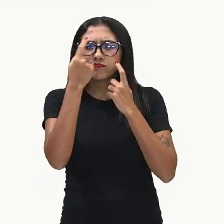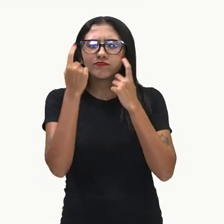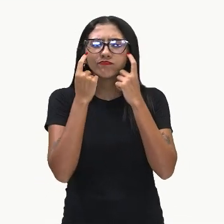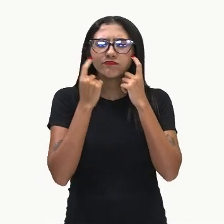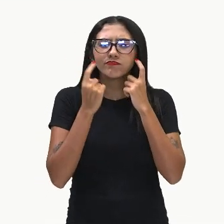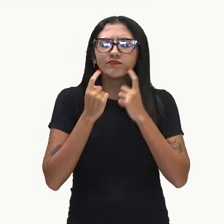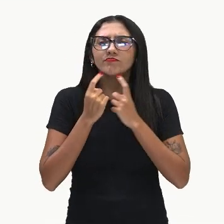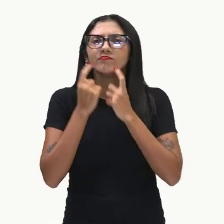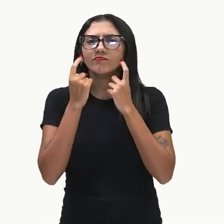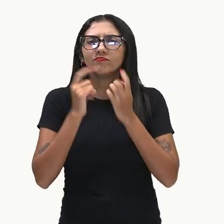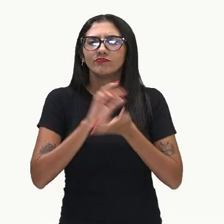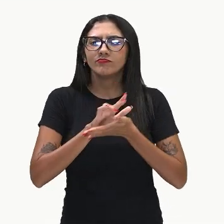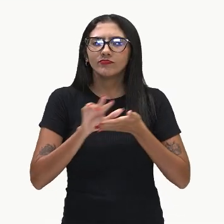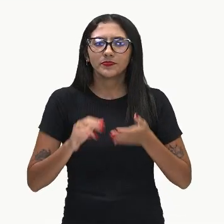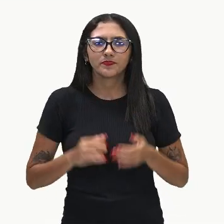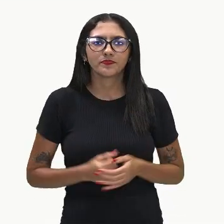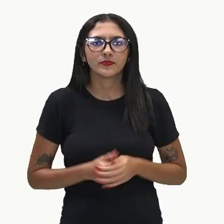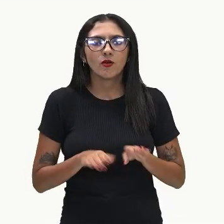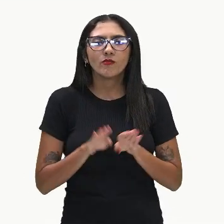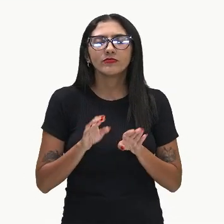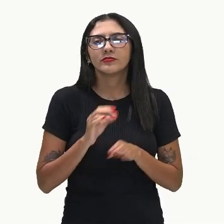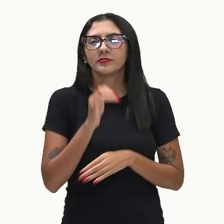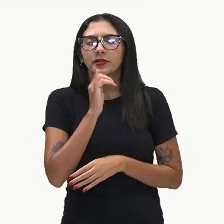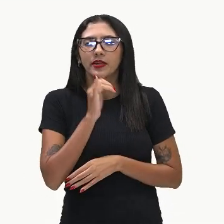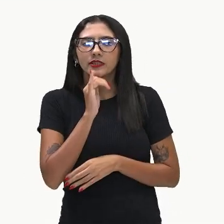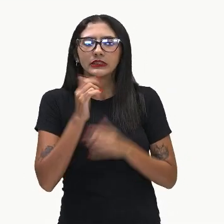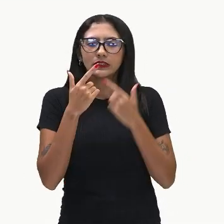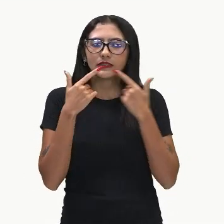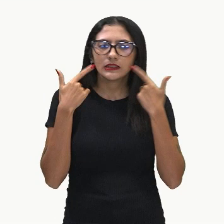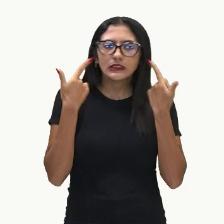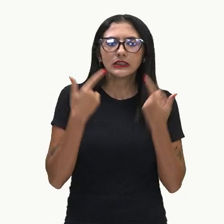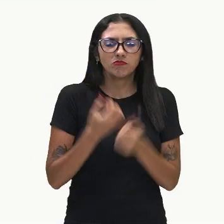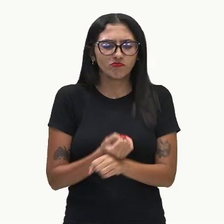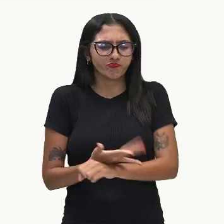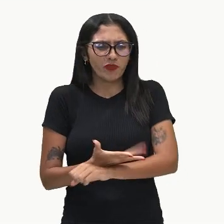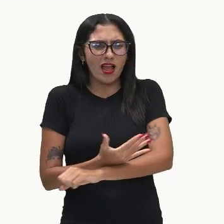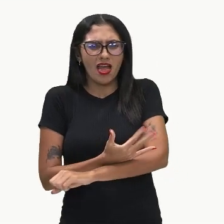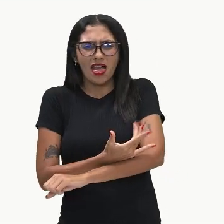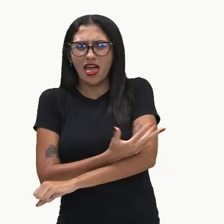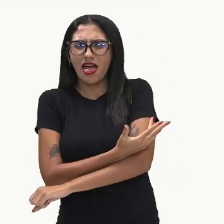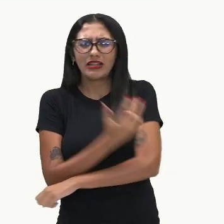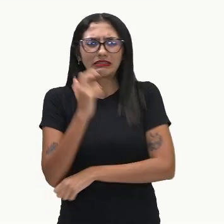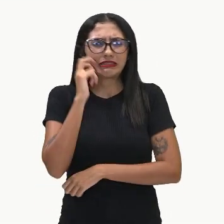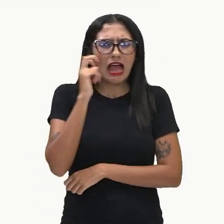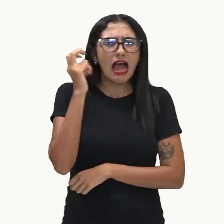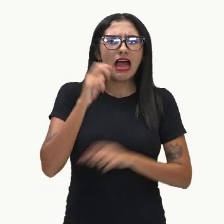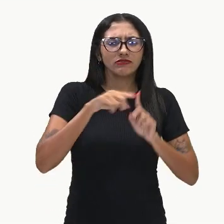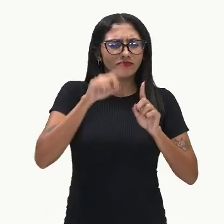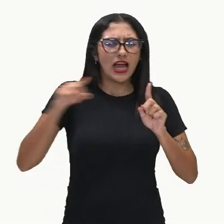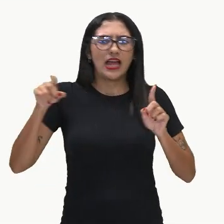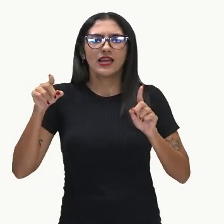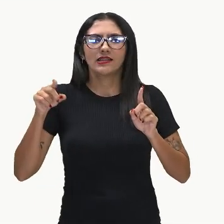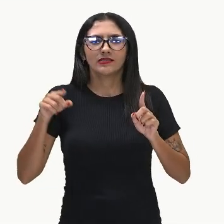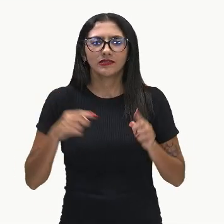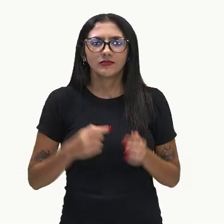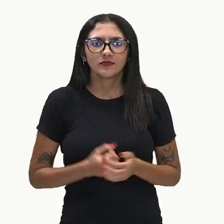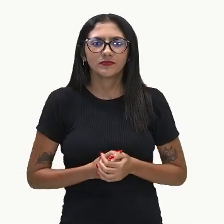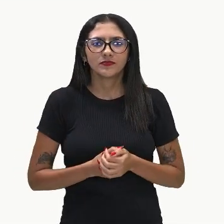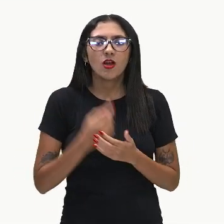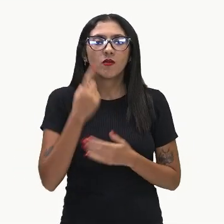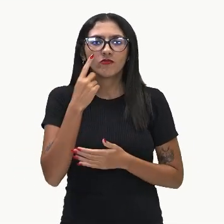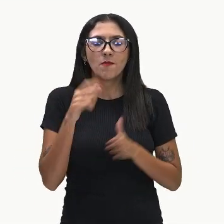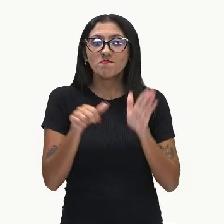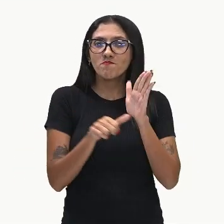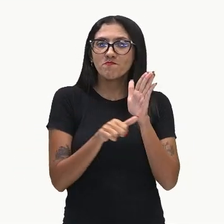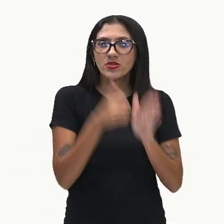aparecer. Alteração de humor, depressão e agressividade. Não falei na parte psicológica? A primeira a acontecer é